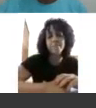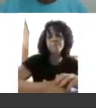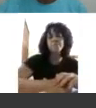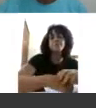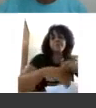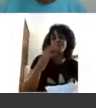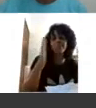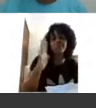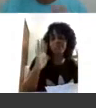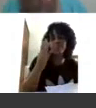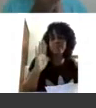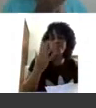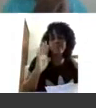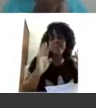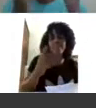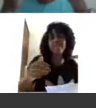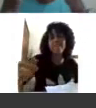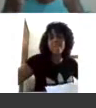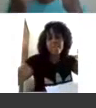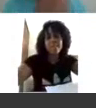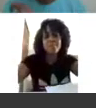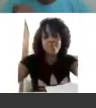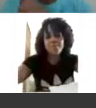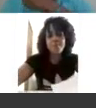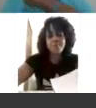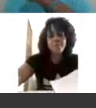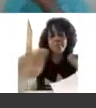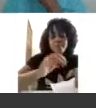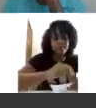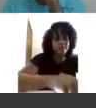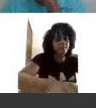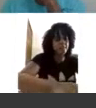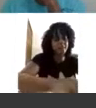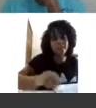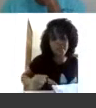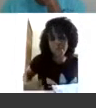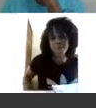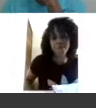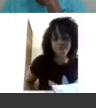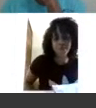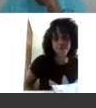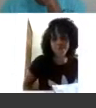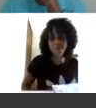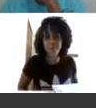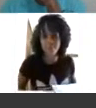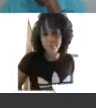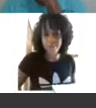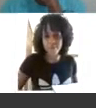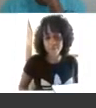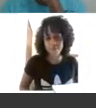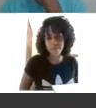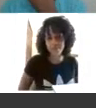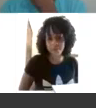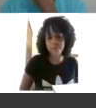Gente, parabéns ao subprojeto multidisciplinar, parabéns, professor Romilson, as